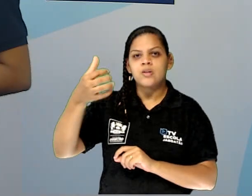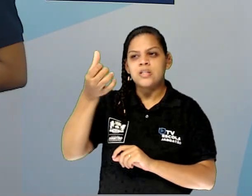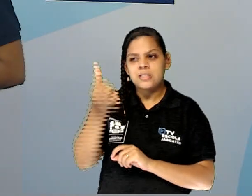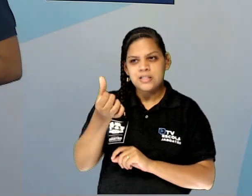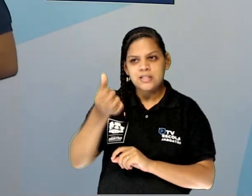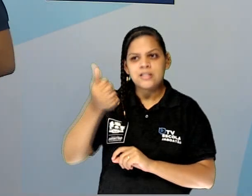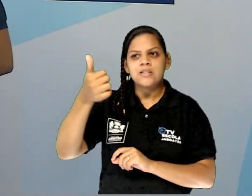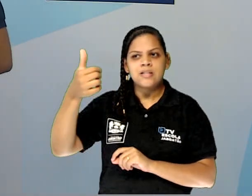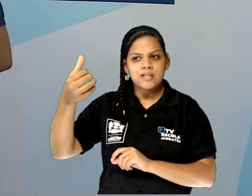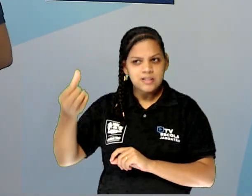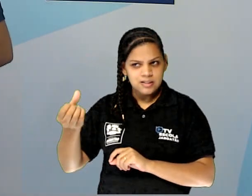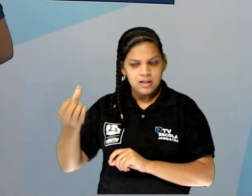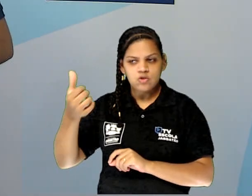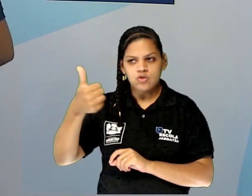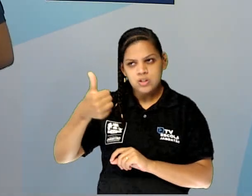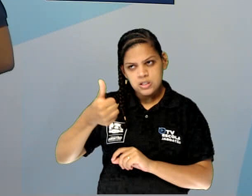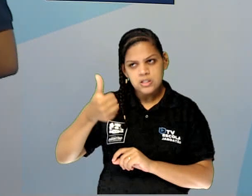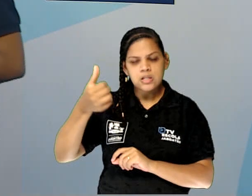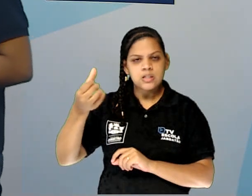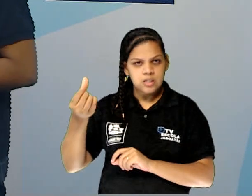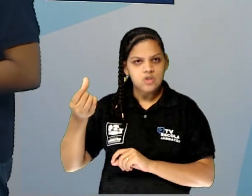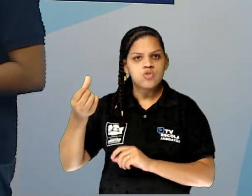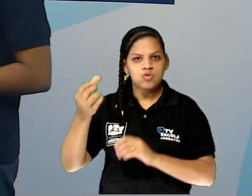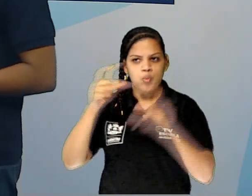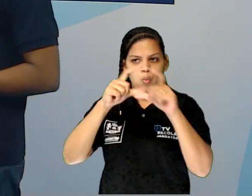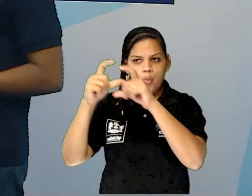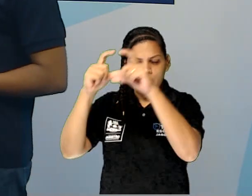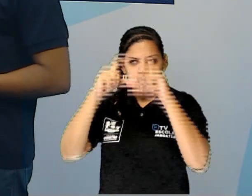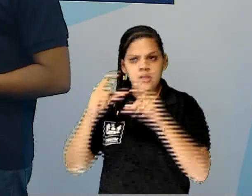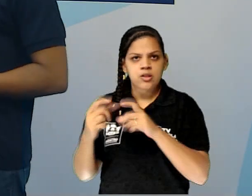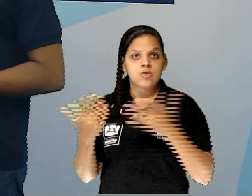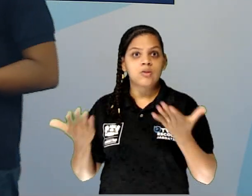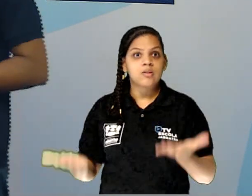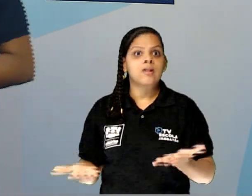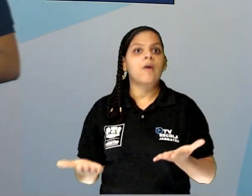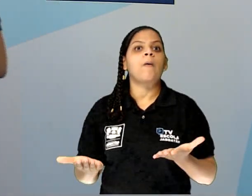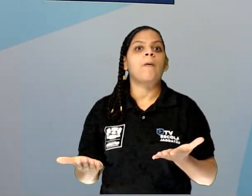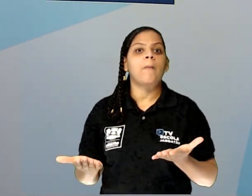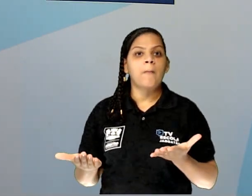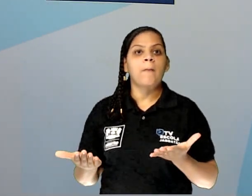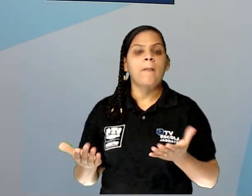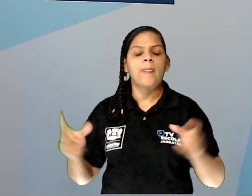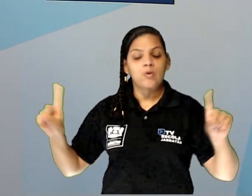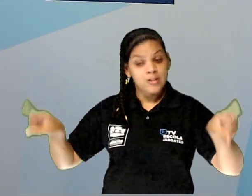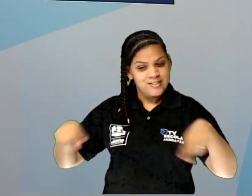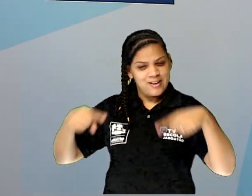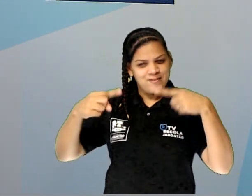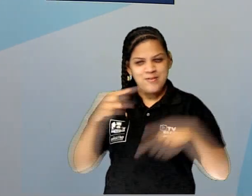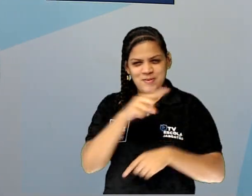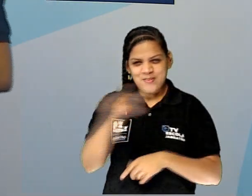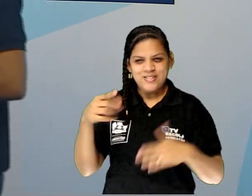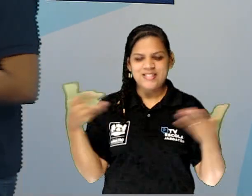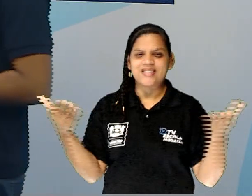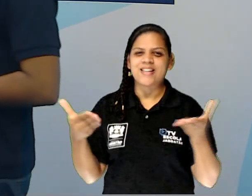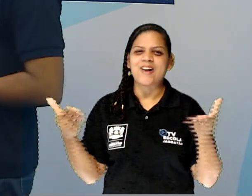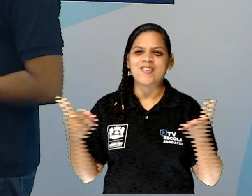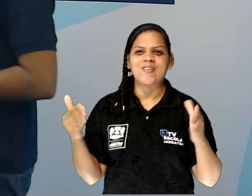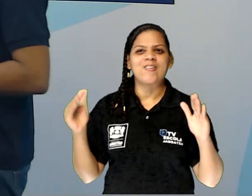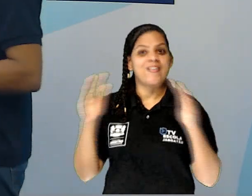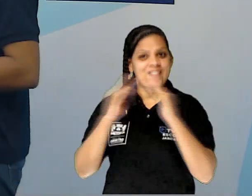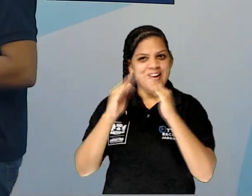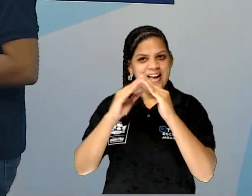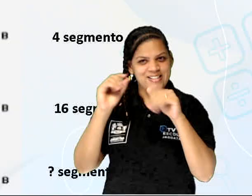São 16 quadradinhos, ok? Pronto. E agora um desafio para vocês, para casa